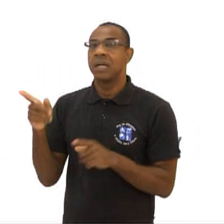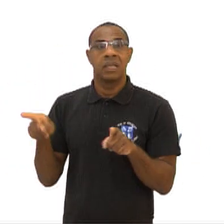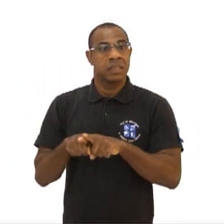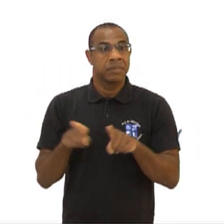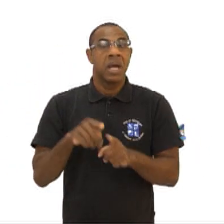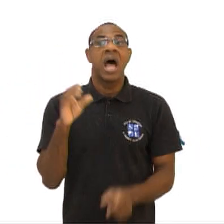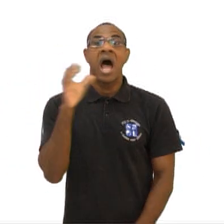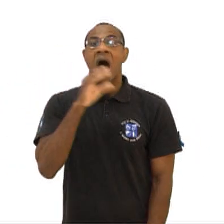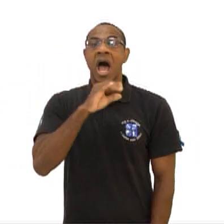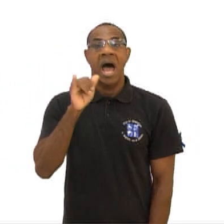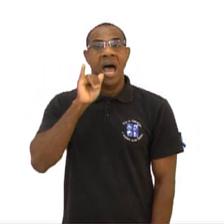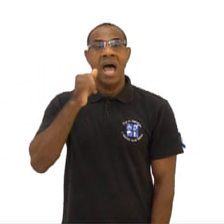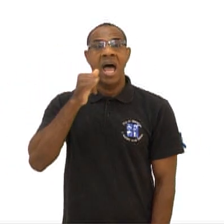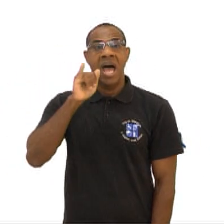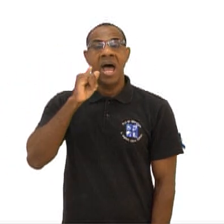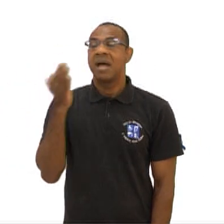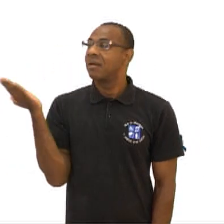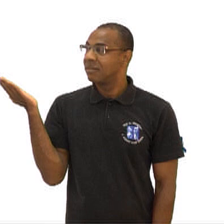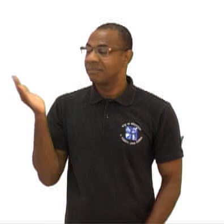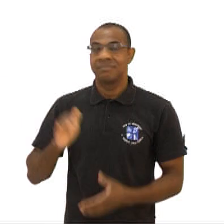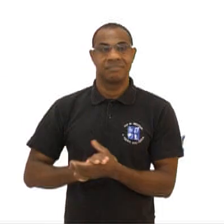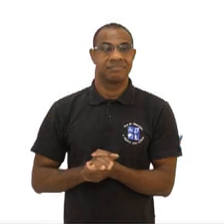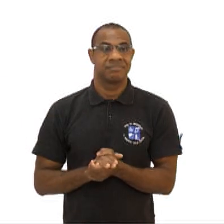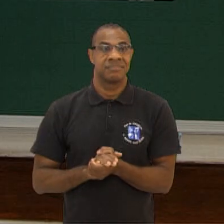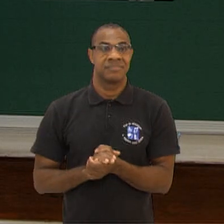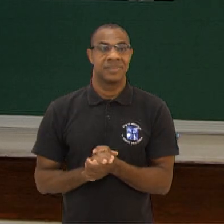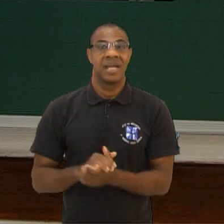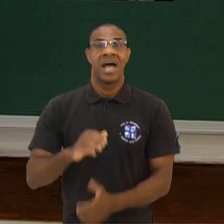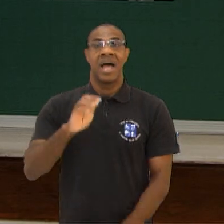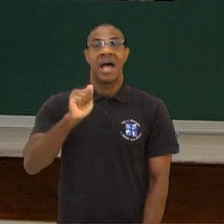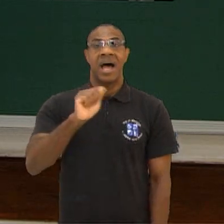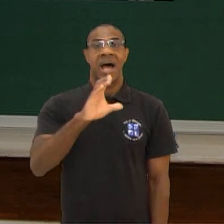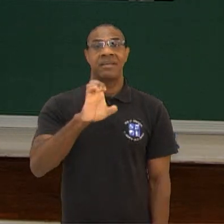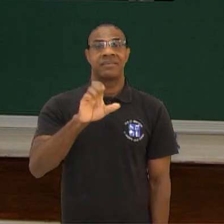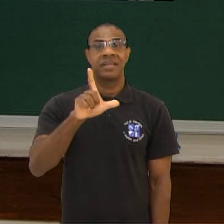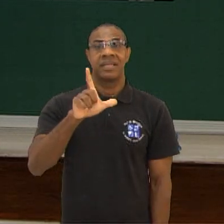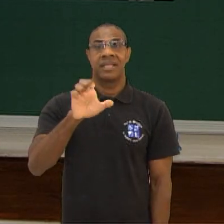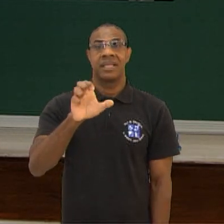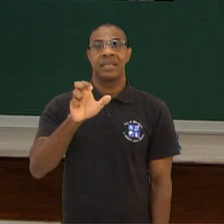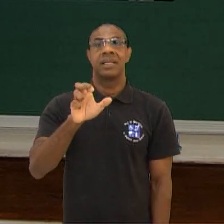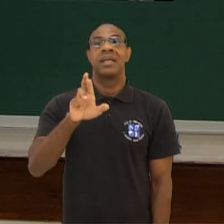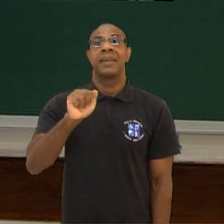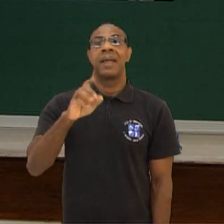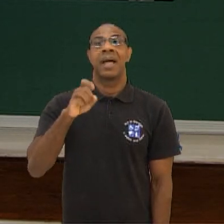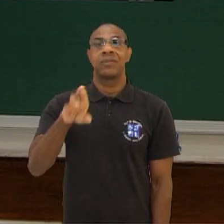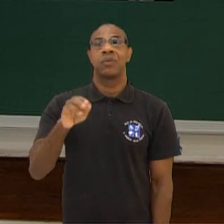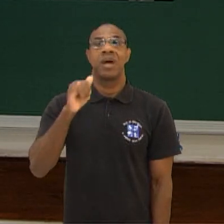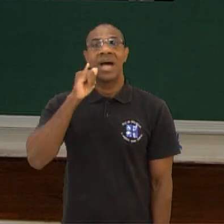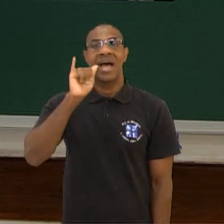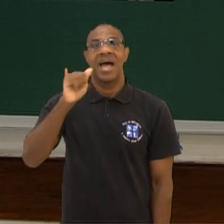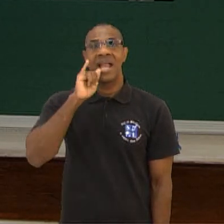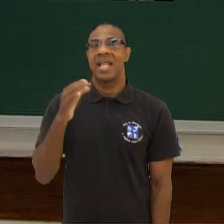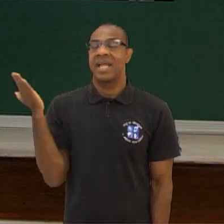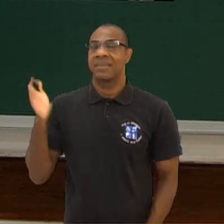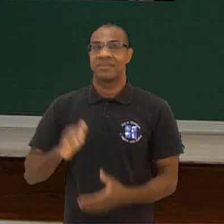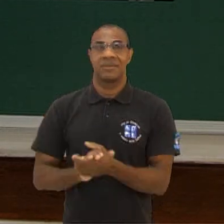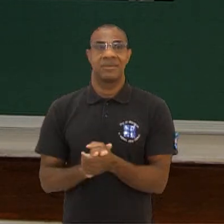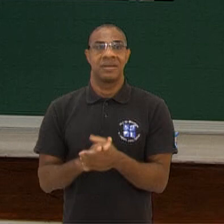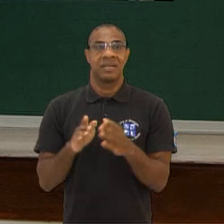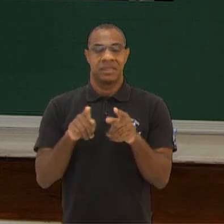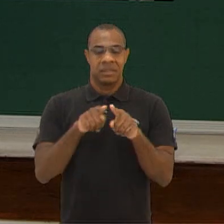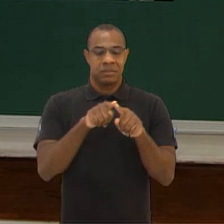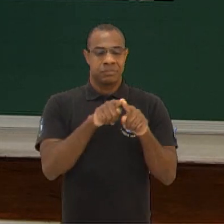né? Você tem aqui um acelerador elétrico, o elétron é acelerado, e aqui ele é desviado pelo campo magnético